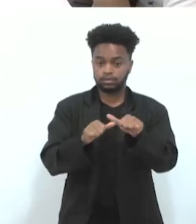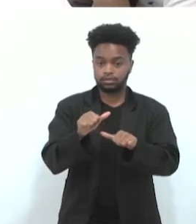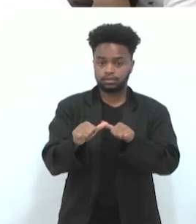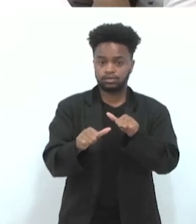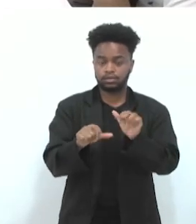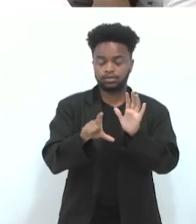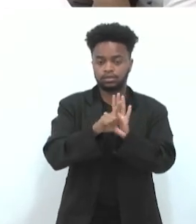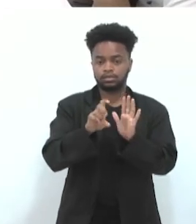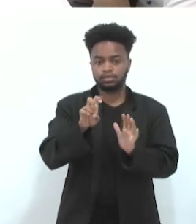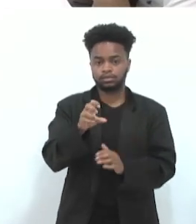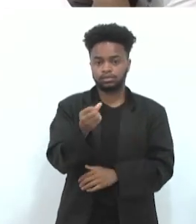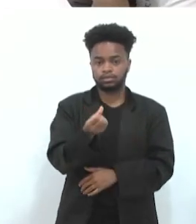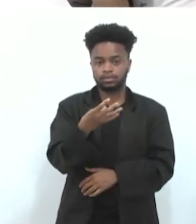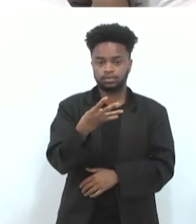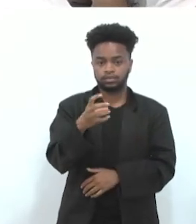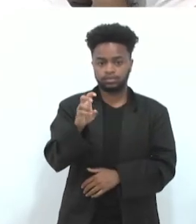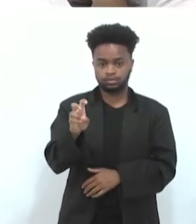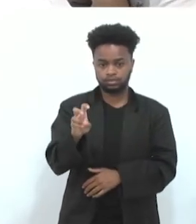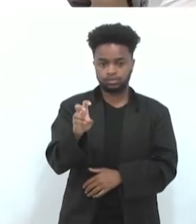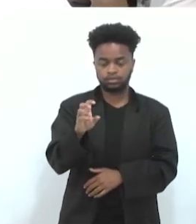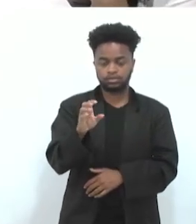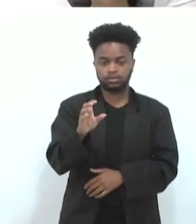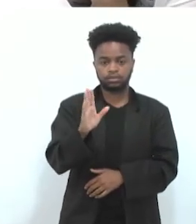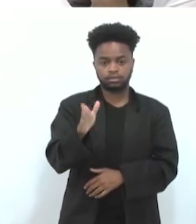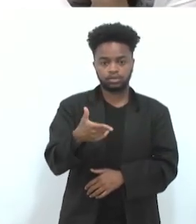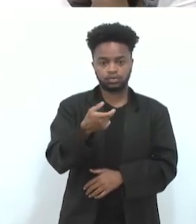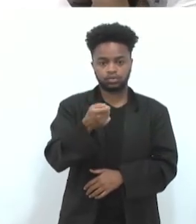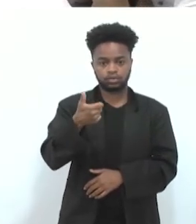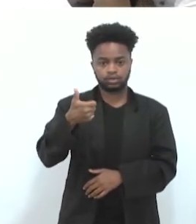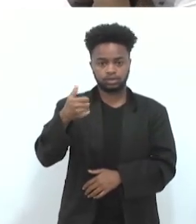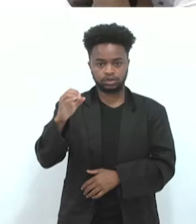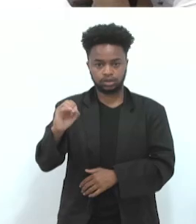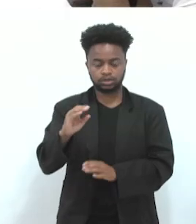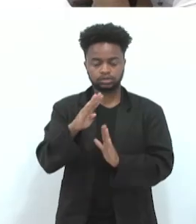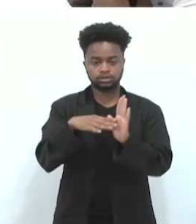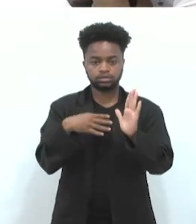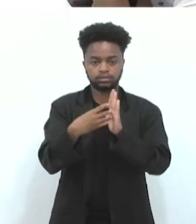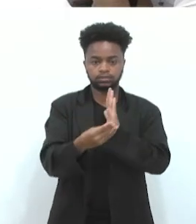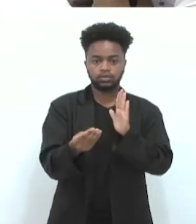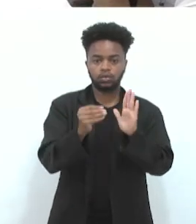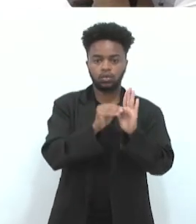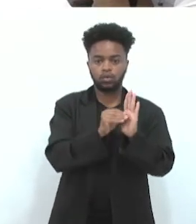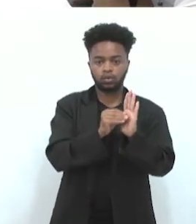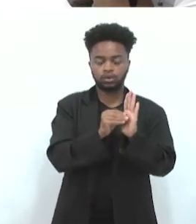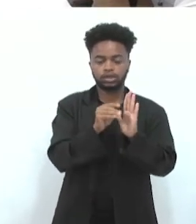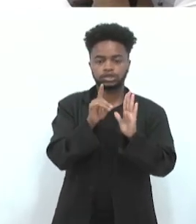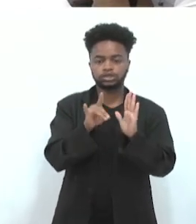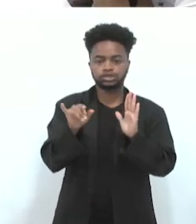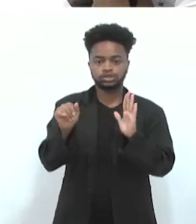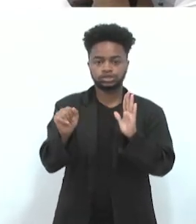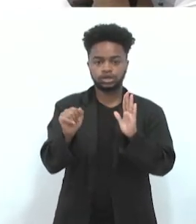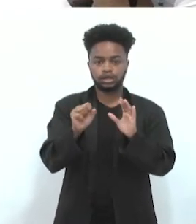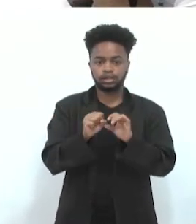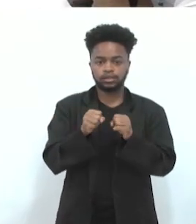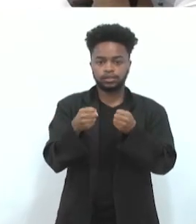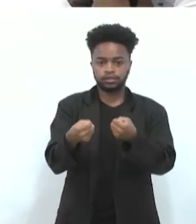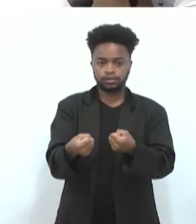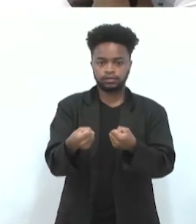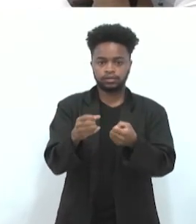Lei 5.645, de 6 de janeiro de 2010, e inclui no calendário oficial do Estado do Rio de Janeiro o Dia de Defesa